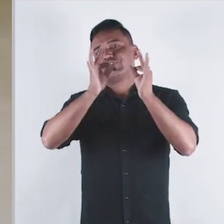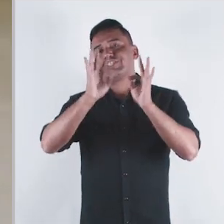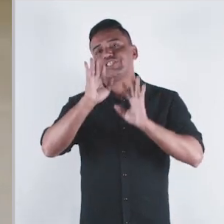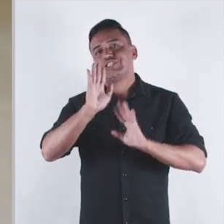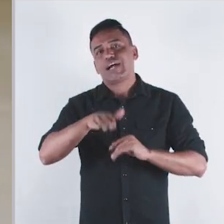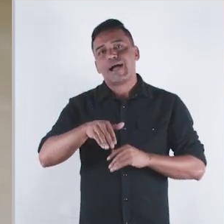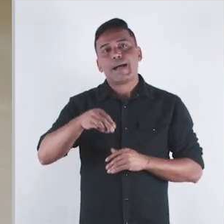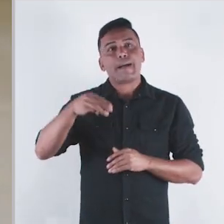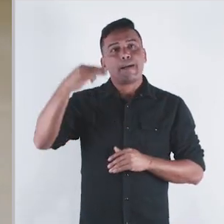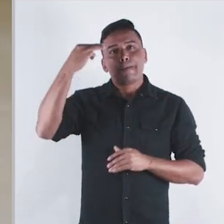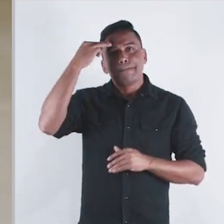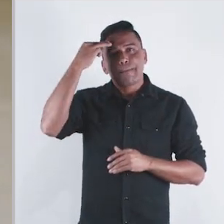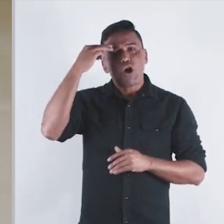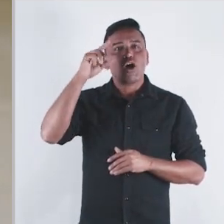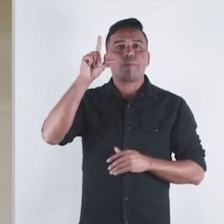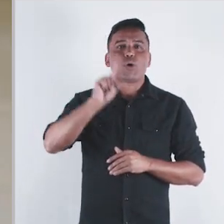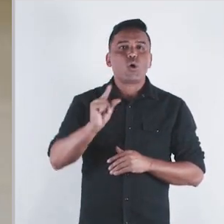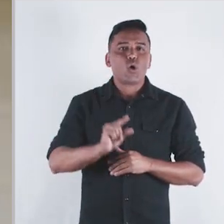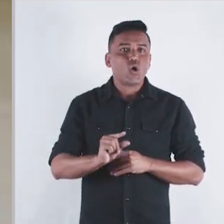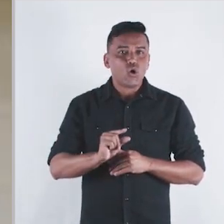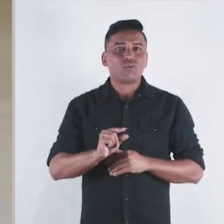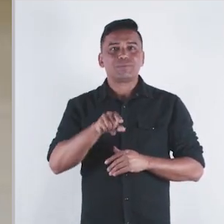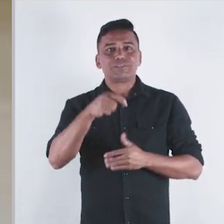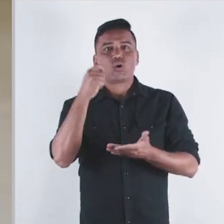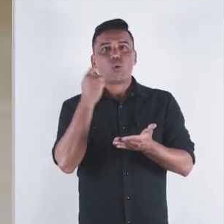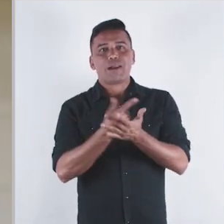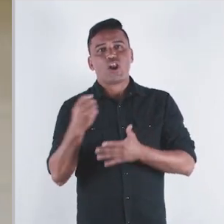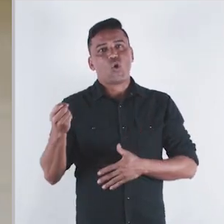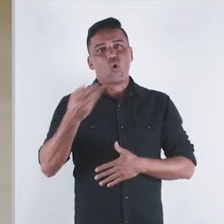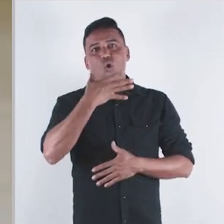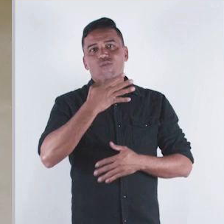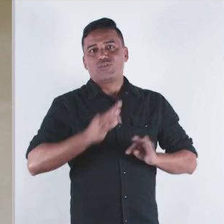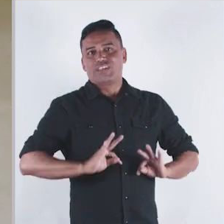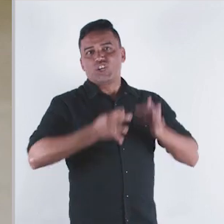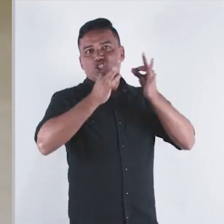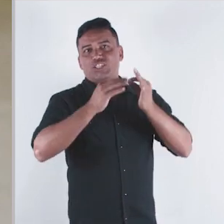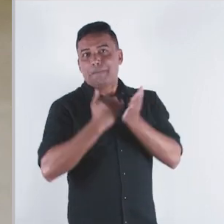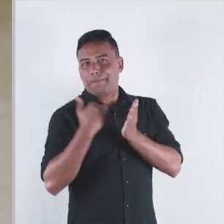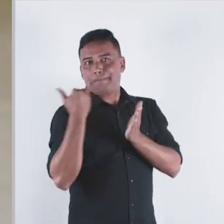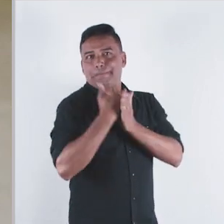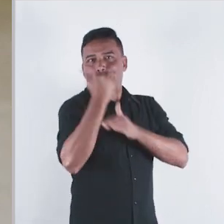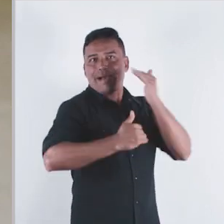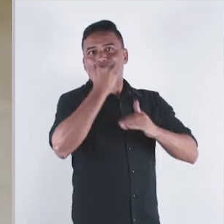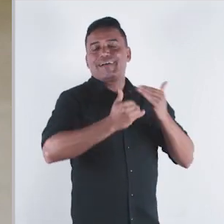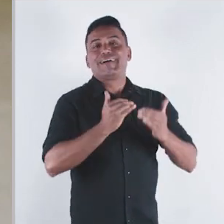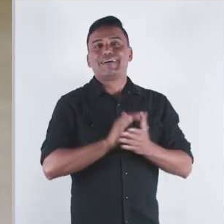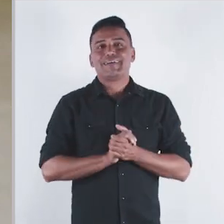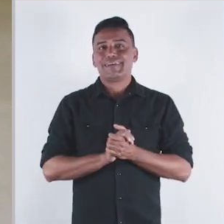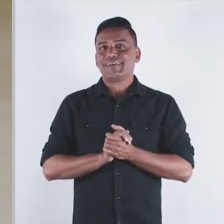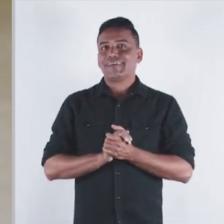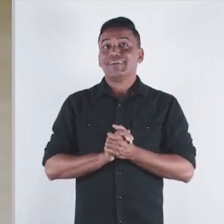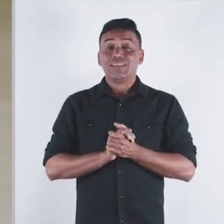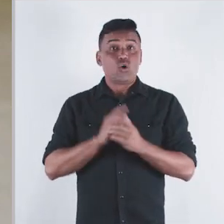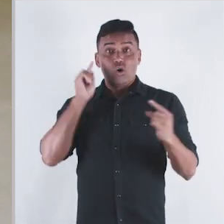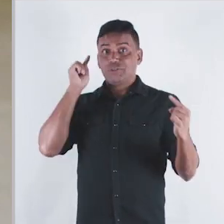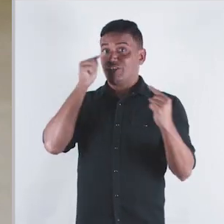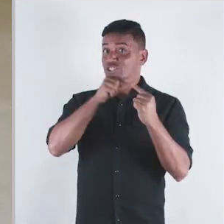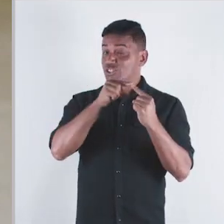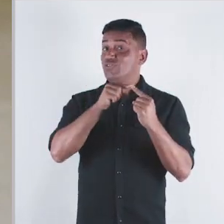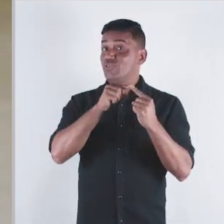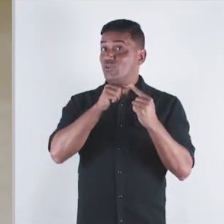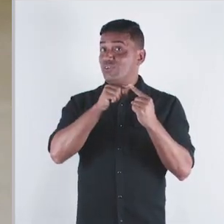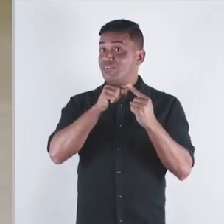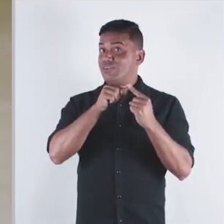acabou, que você tem que comprar outro aparelho, enfim. De maneira bastante objetiva, o que a gente pode dizer